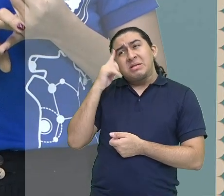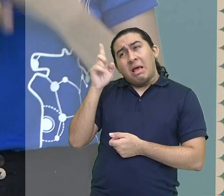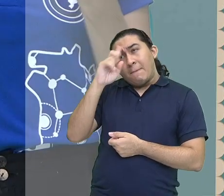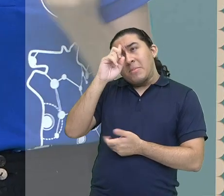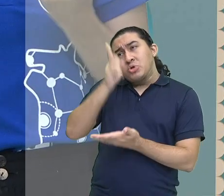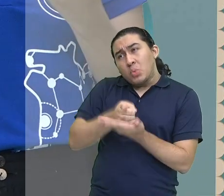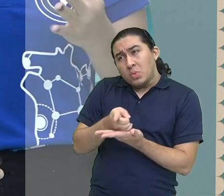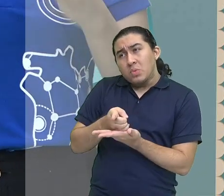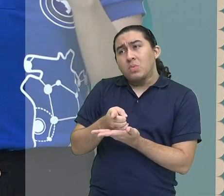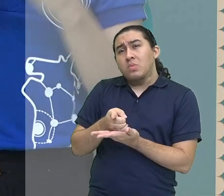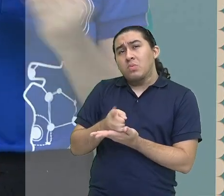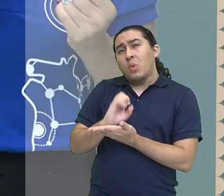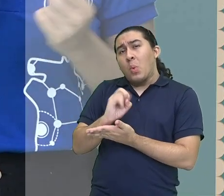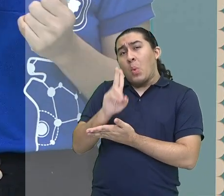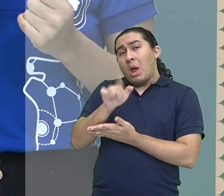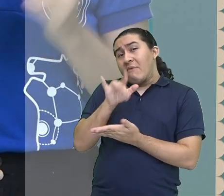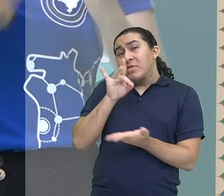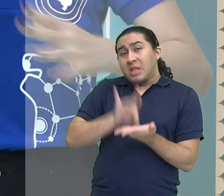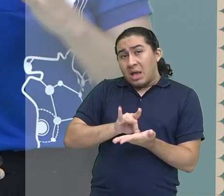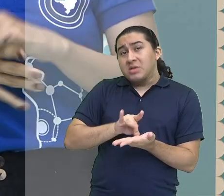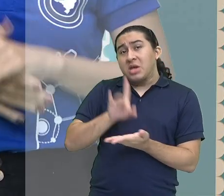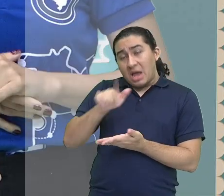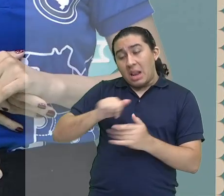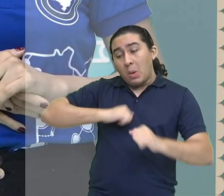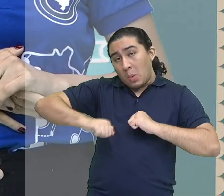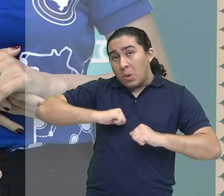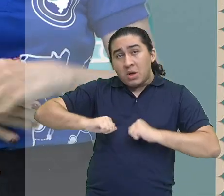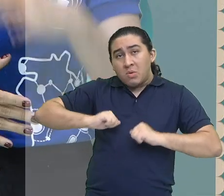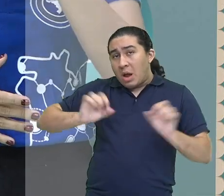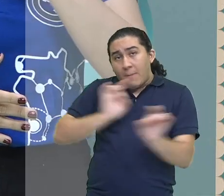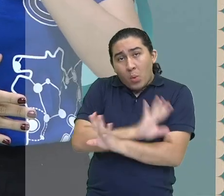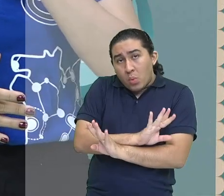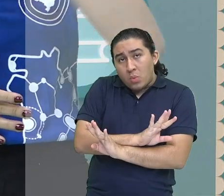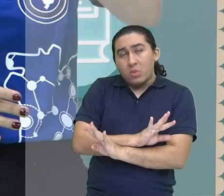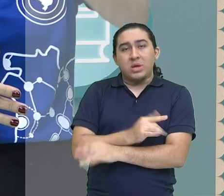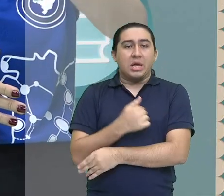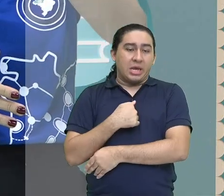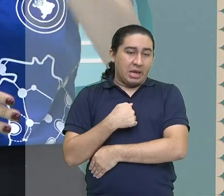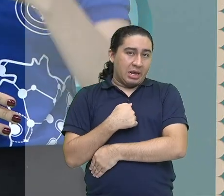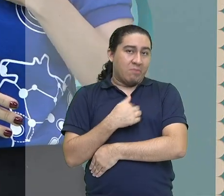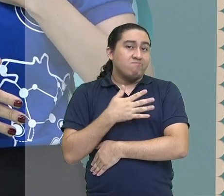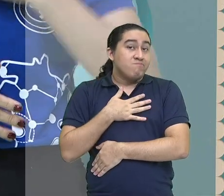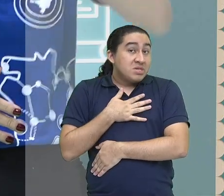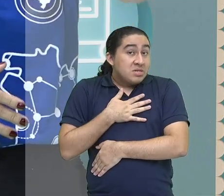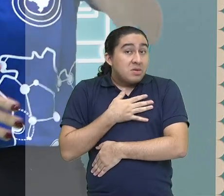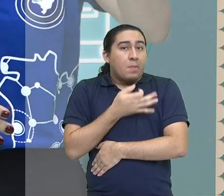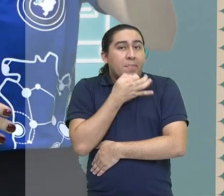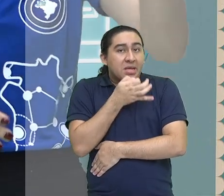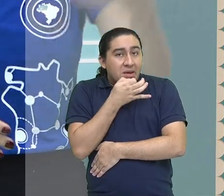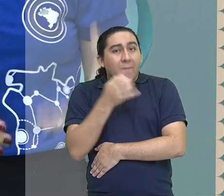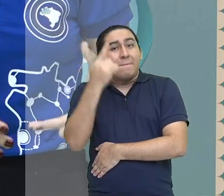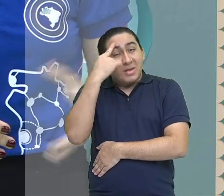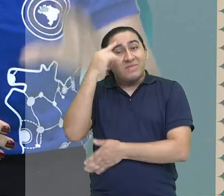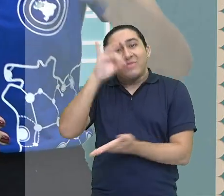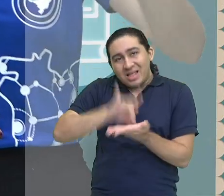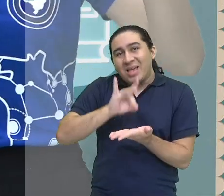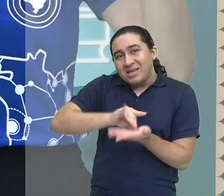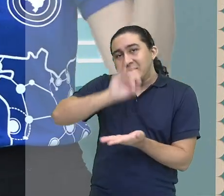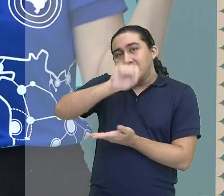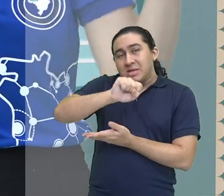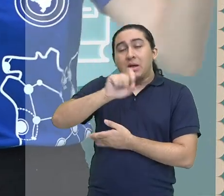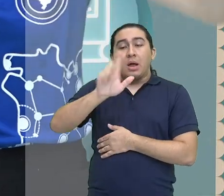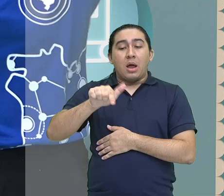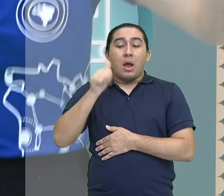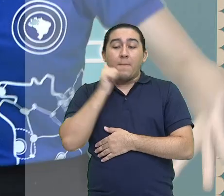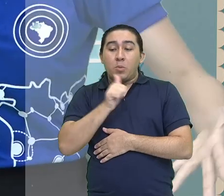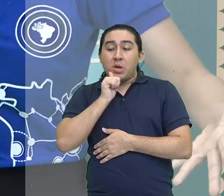ordem ou é uma certeza de que Maria correu? Eu acho, não sei você, mas eu acho, na verdade, eu tenho certeza de